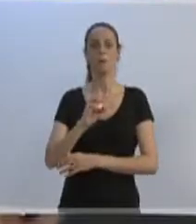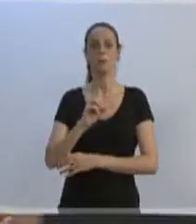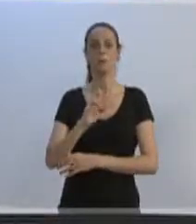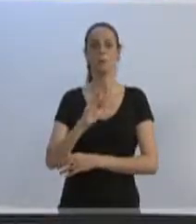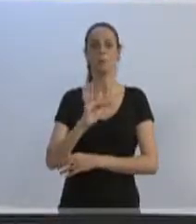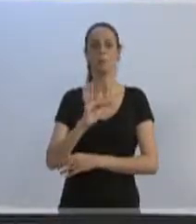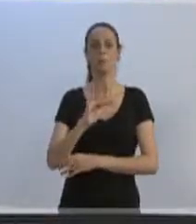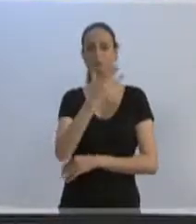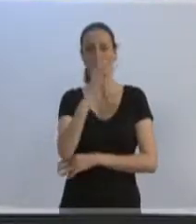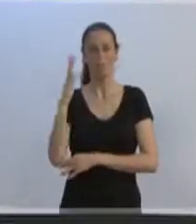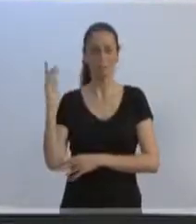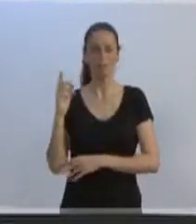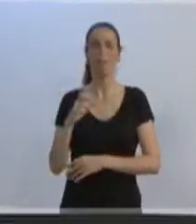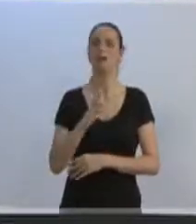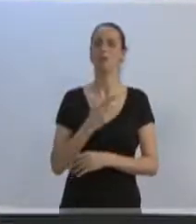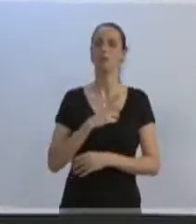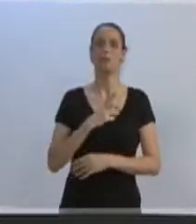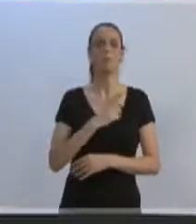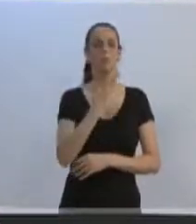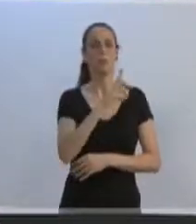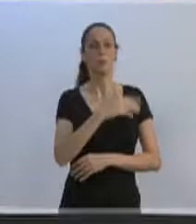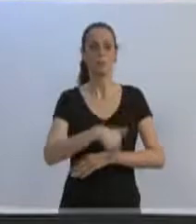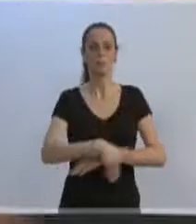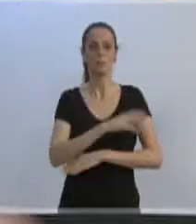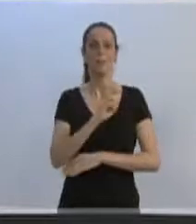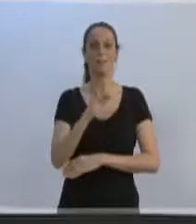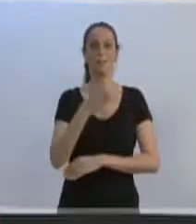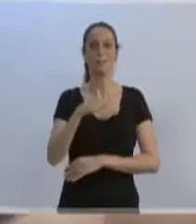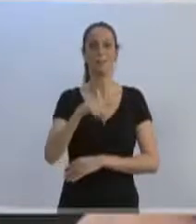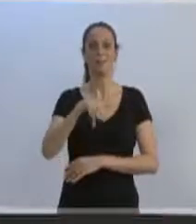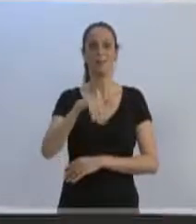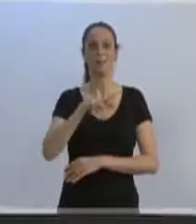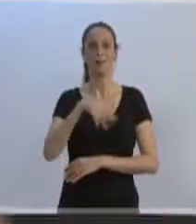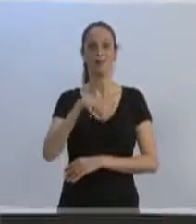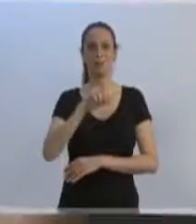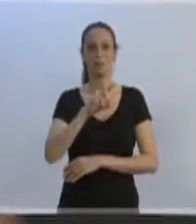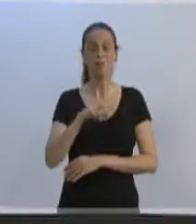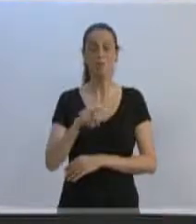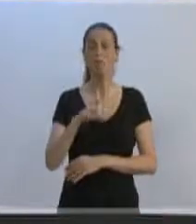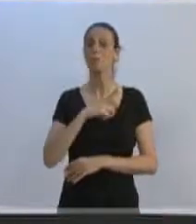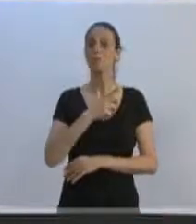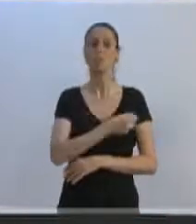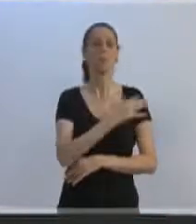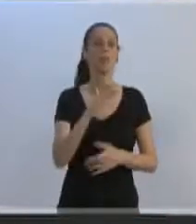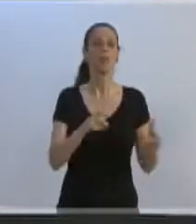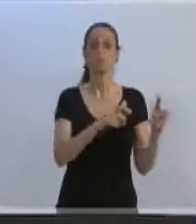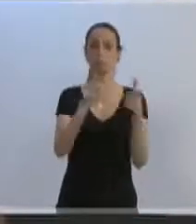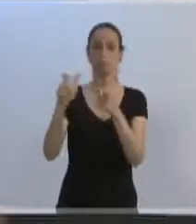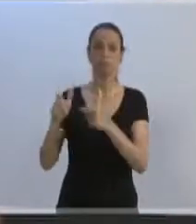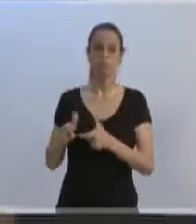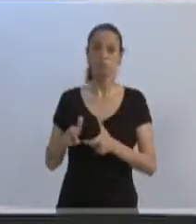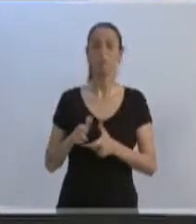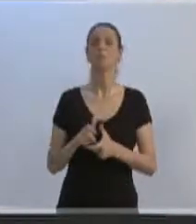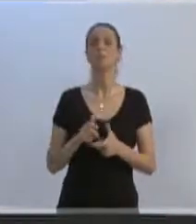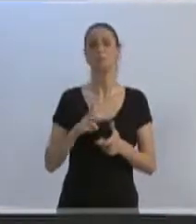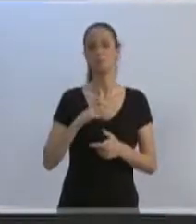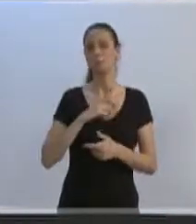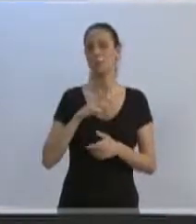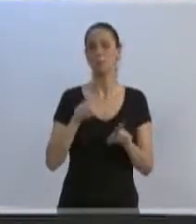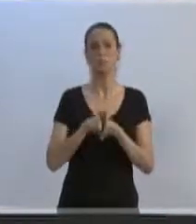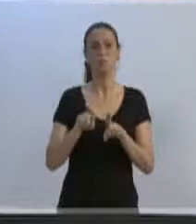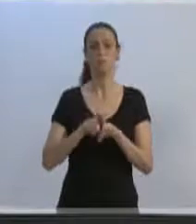ela na eça de queirós a poderia e valério steel inúmeras unidades que não poderia aqui mencionada na vila itoupava